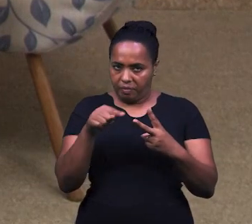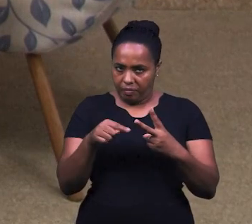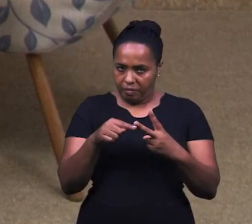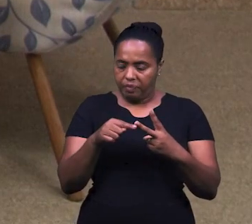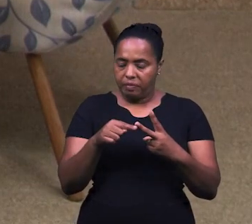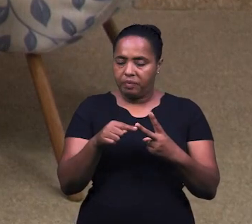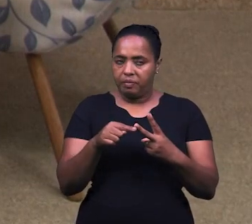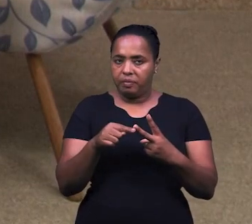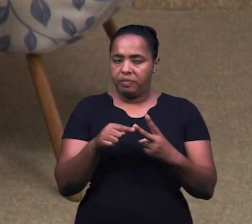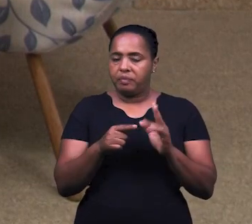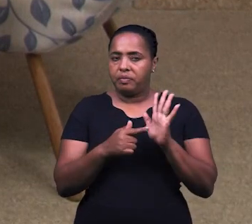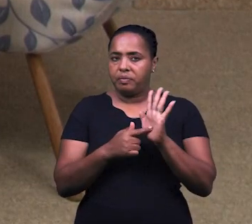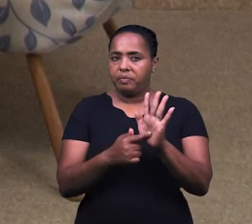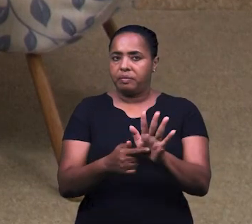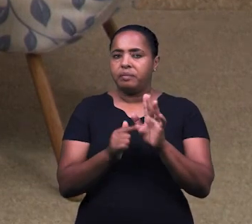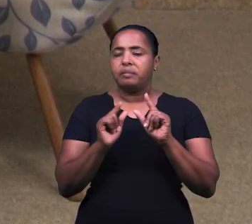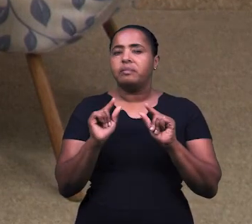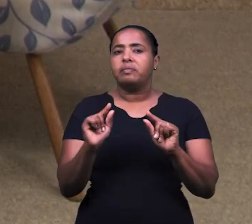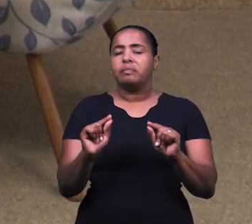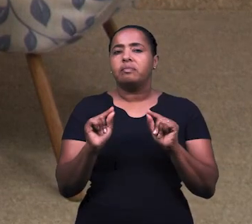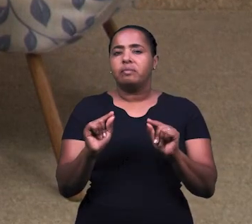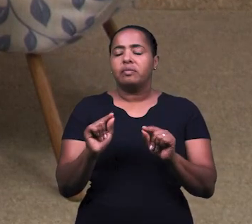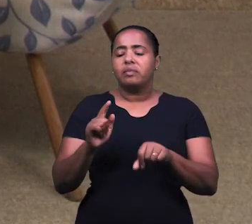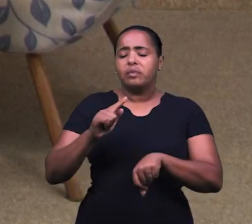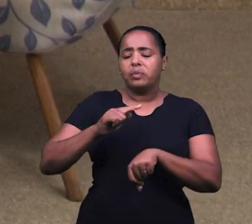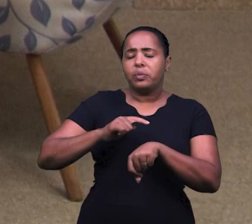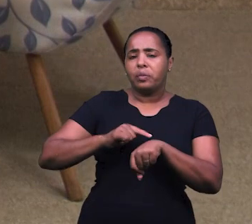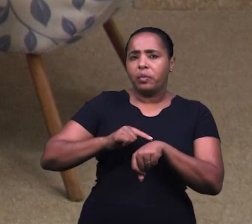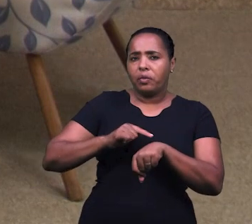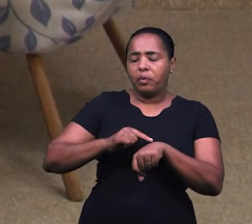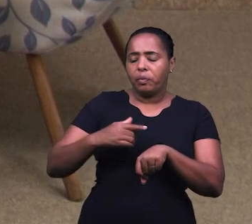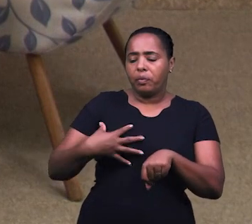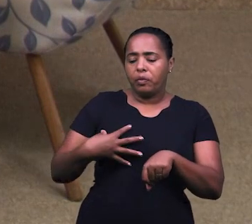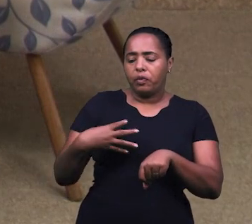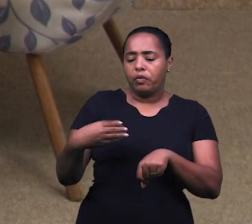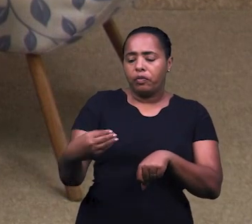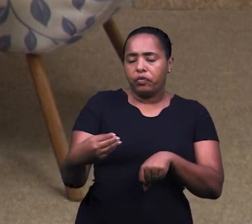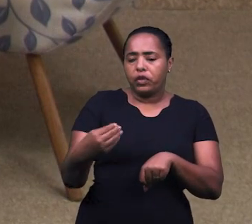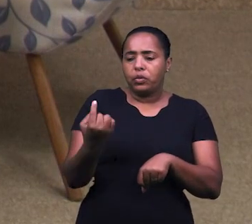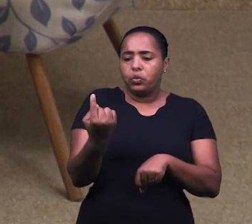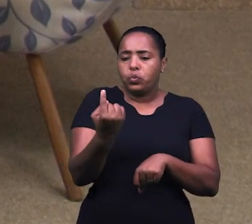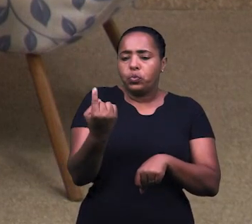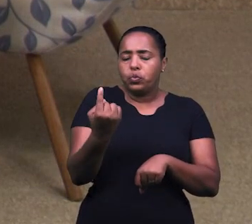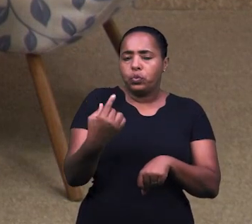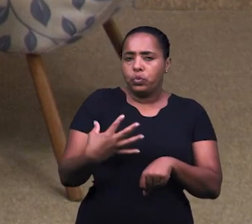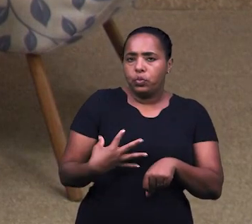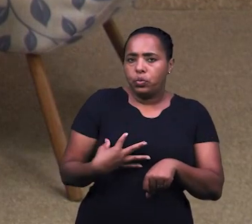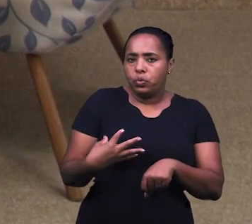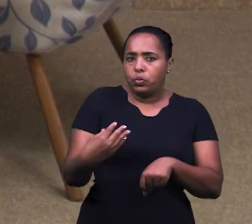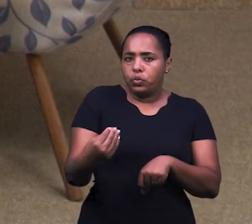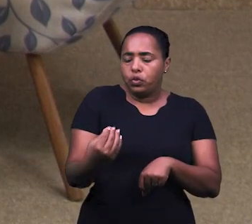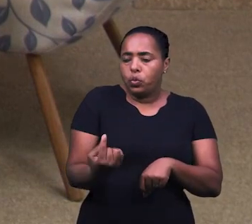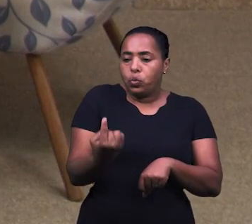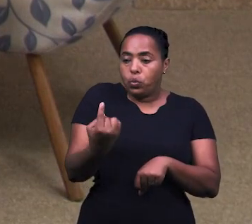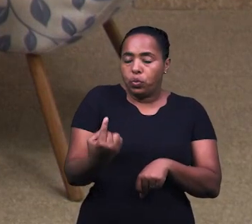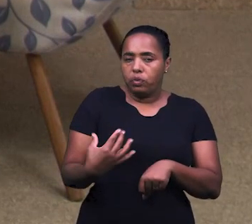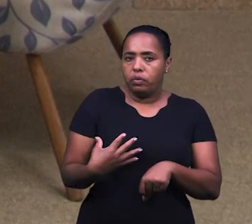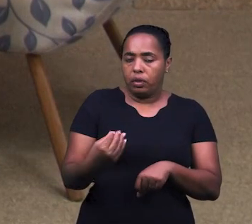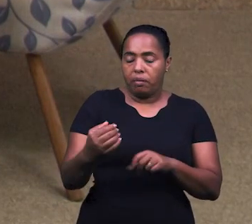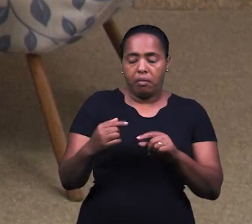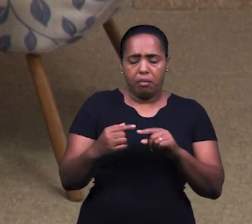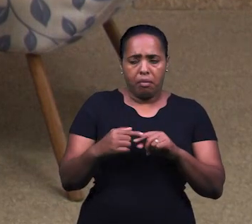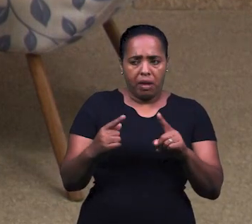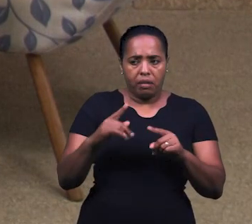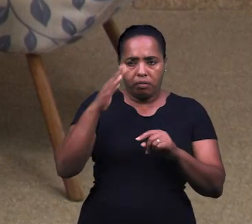como a irmã também Genilda também, ela fala muito ali daquele momento do filho, do único filho, mas ele sabia